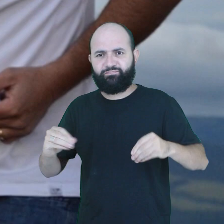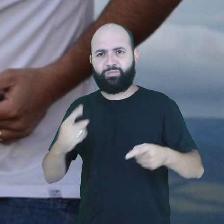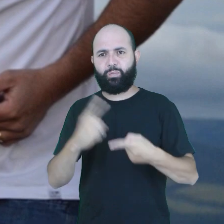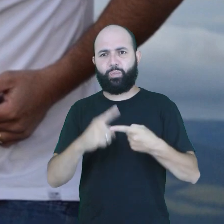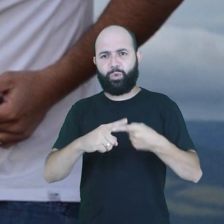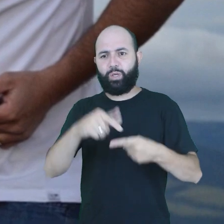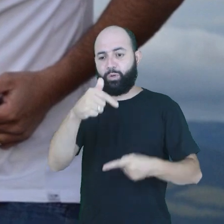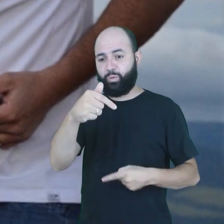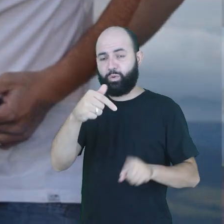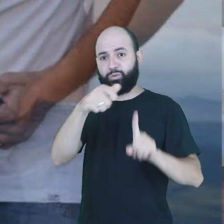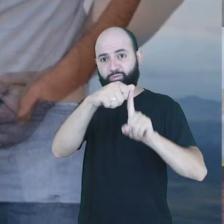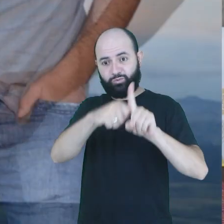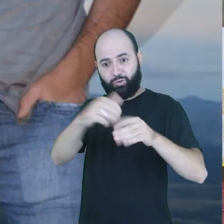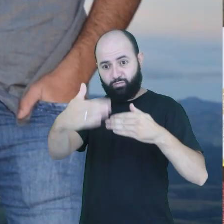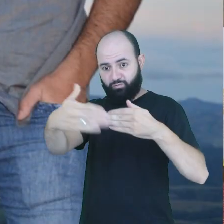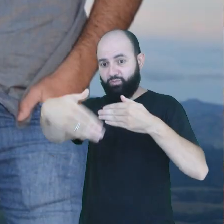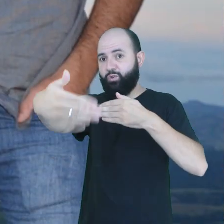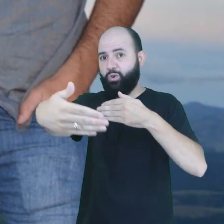depois de 7 meses,